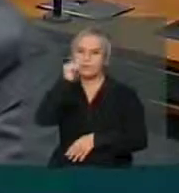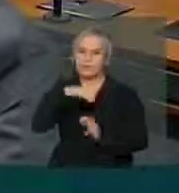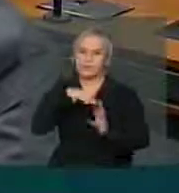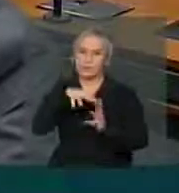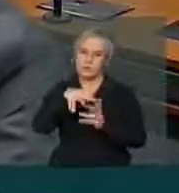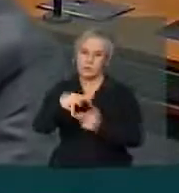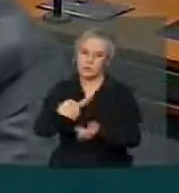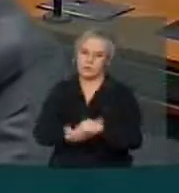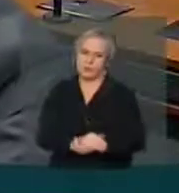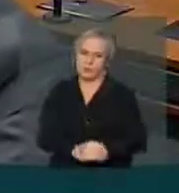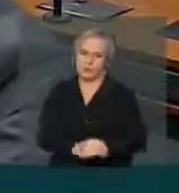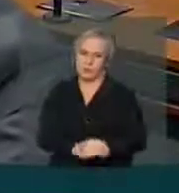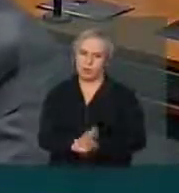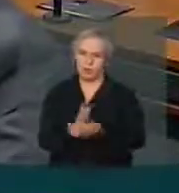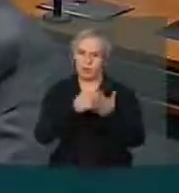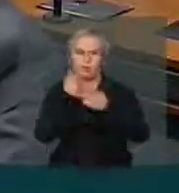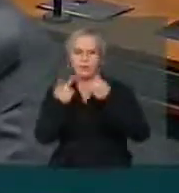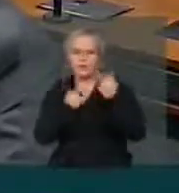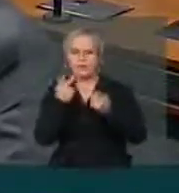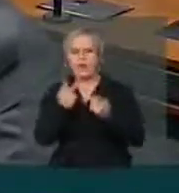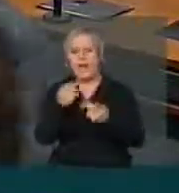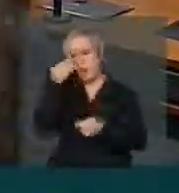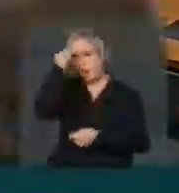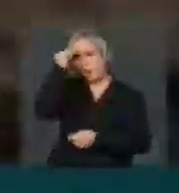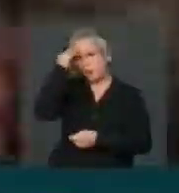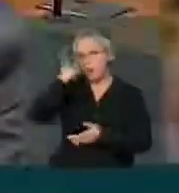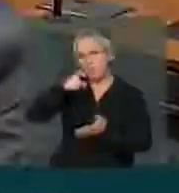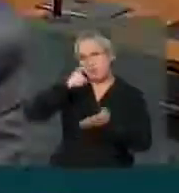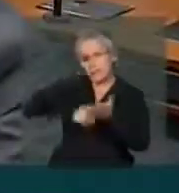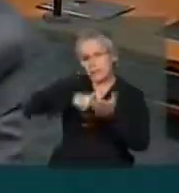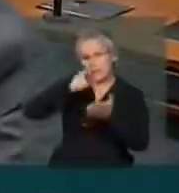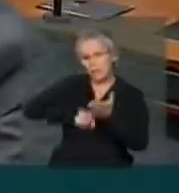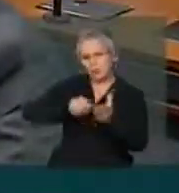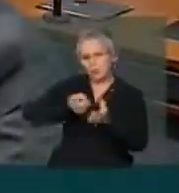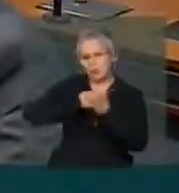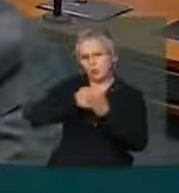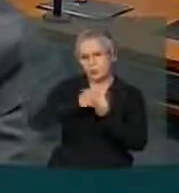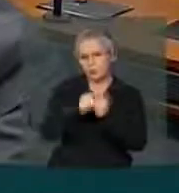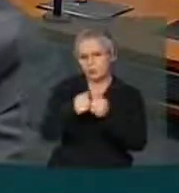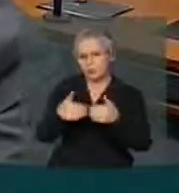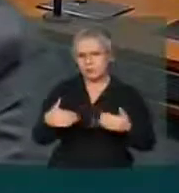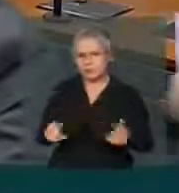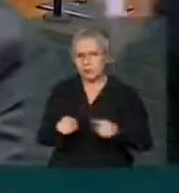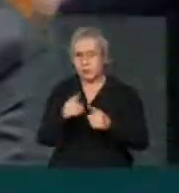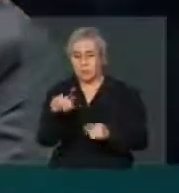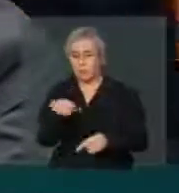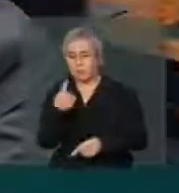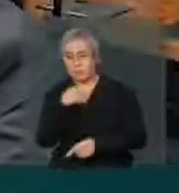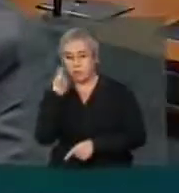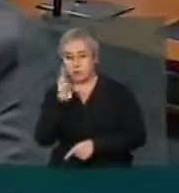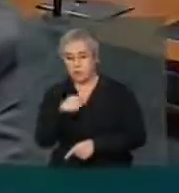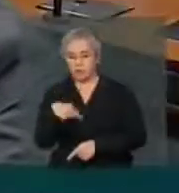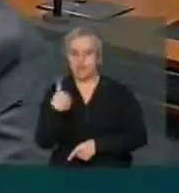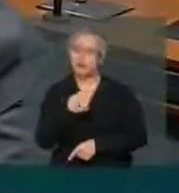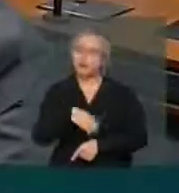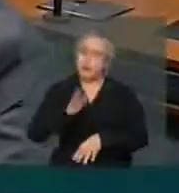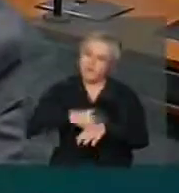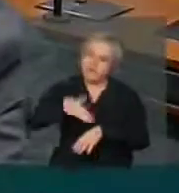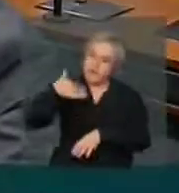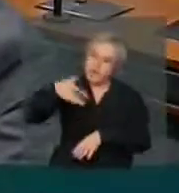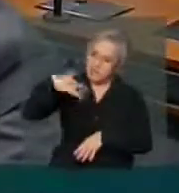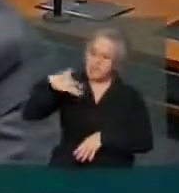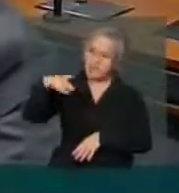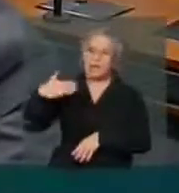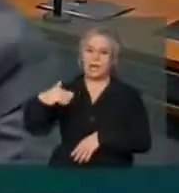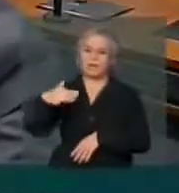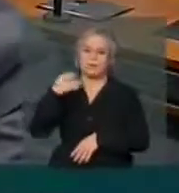para dizer que a culpa é a dos tributos, mas se a gente pegar as tarifas de interconexão, a gente ainda está entre as maiores